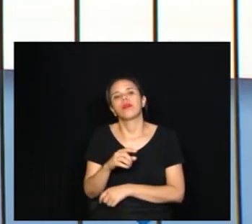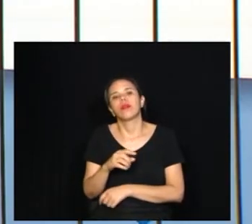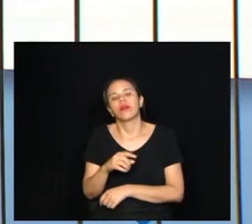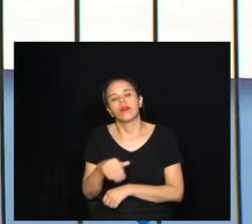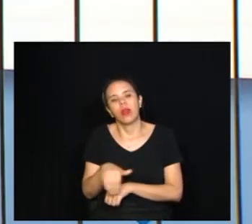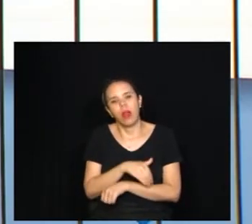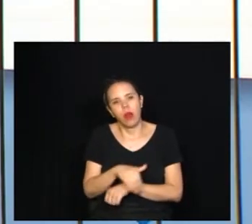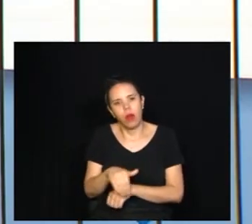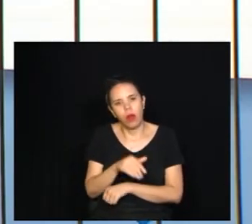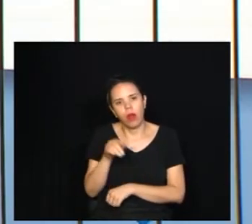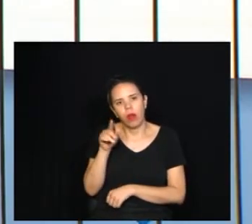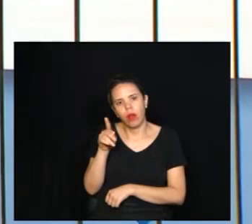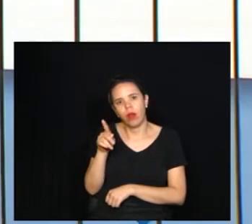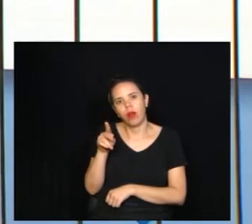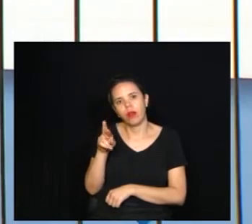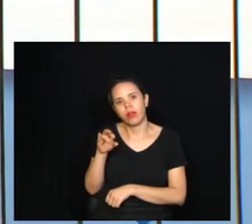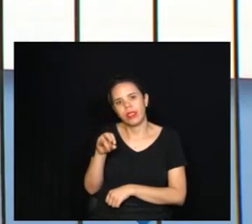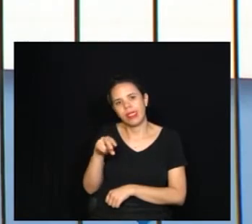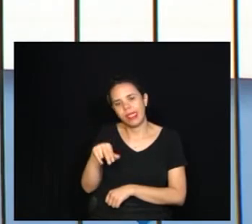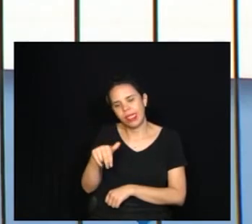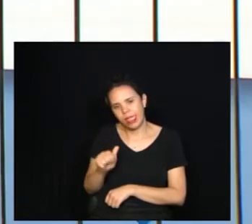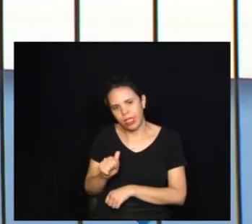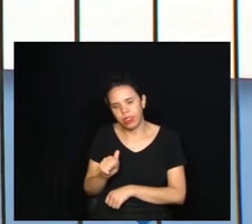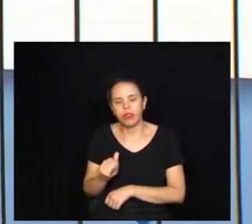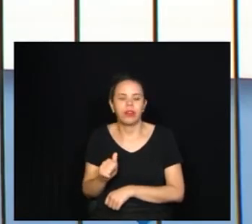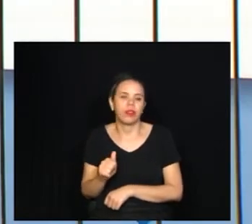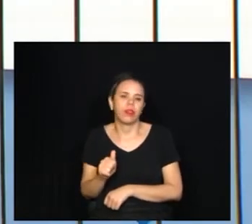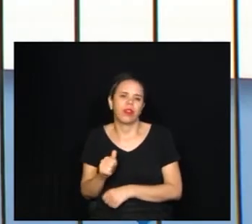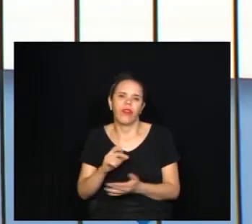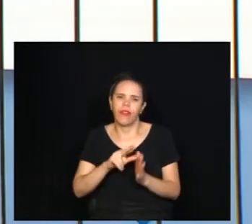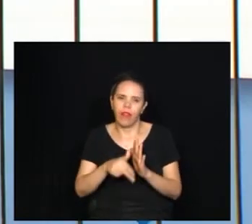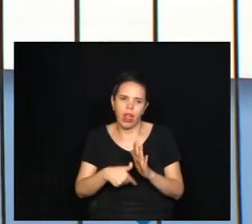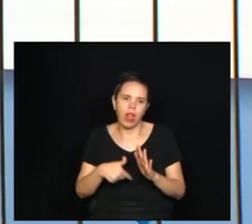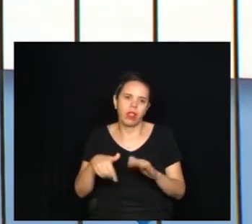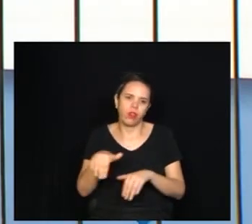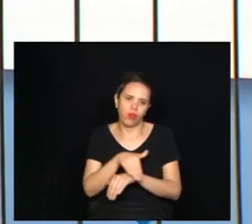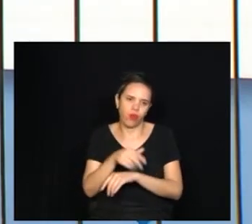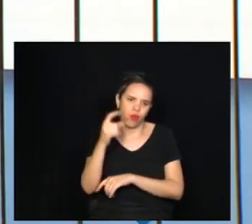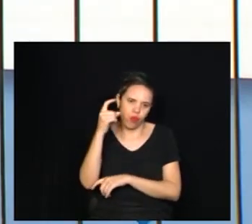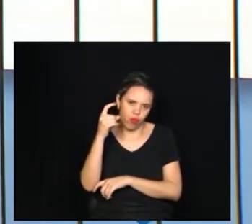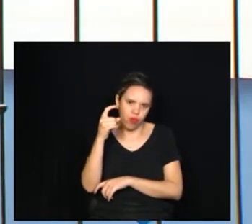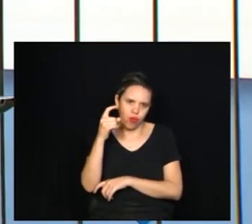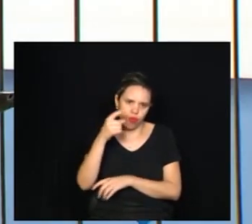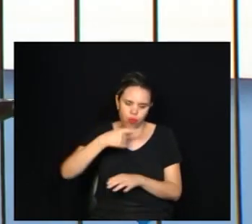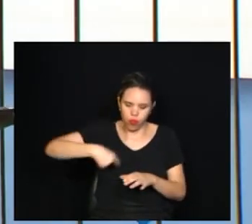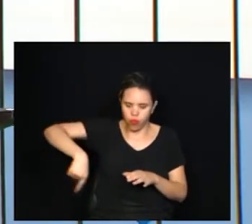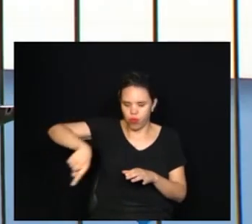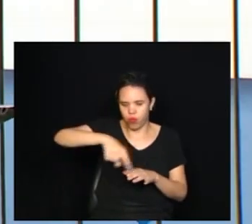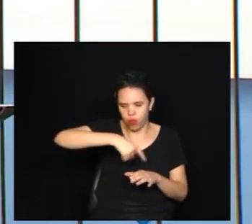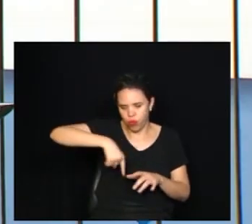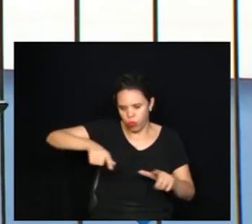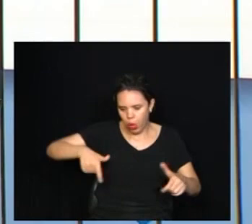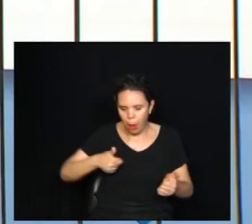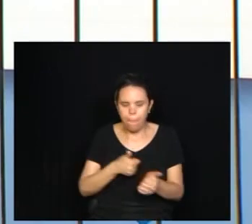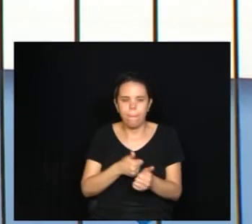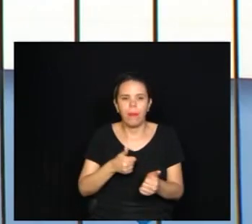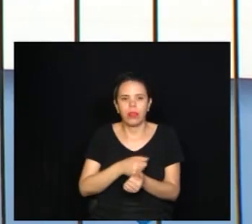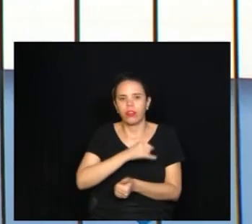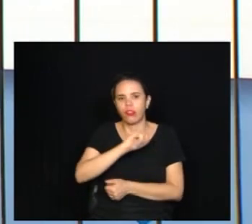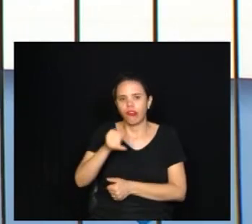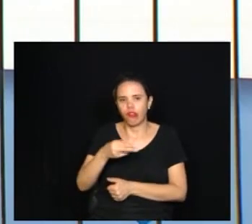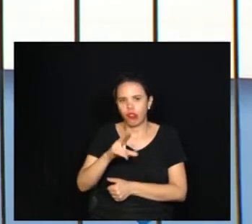Dona Prisciliana Soares com a Coronel Quirino. Então, você que transita ali naquele quadrilátero para cima da Júlio